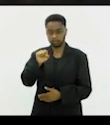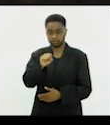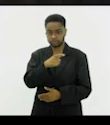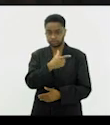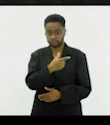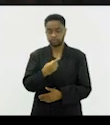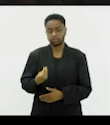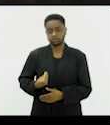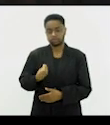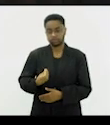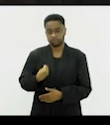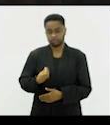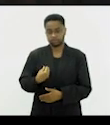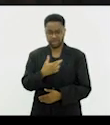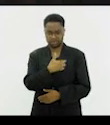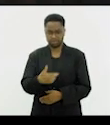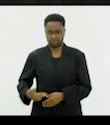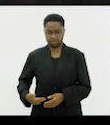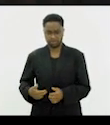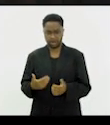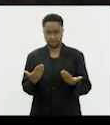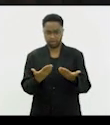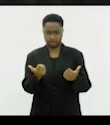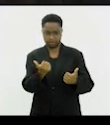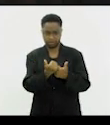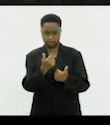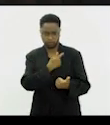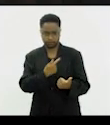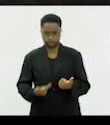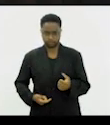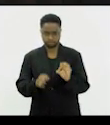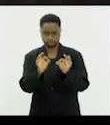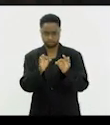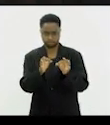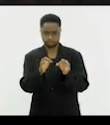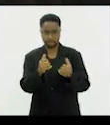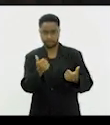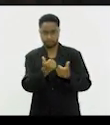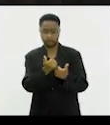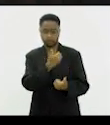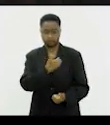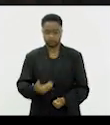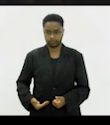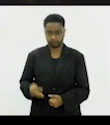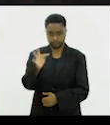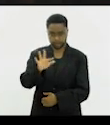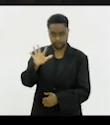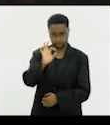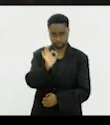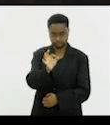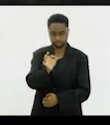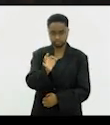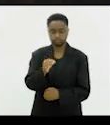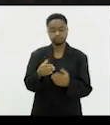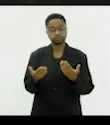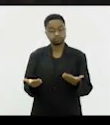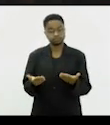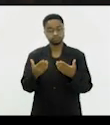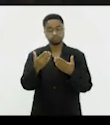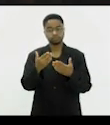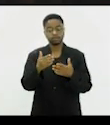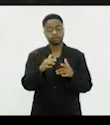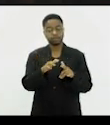do Republicanos, que agora é a base do governo, né, a base do governo federal, e que, graças, aliás,